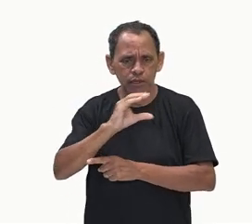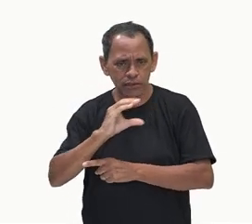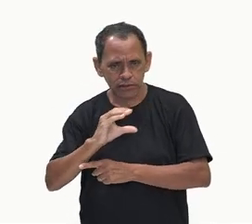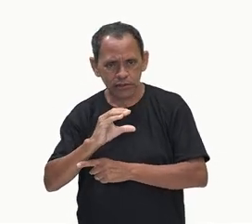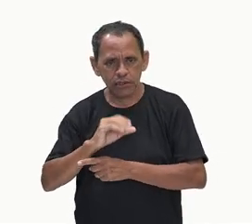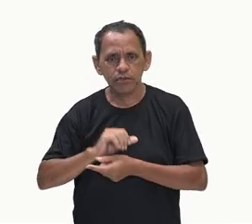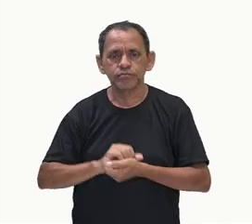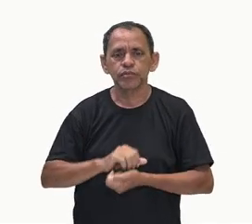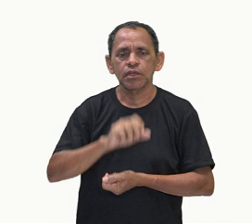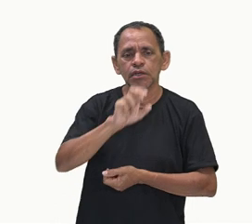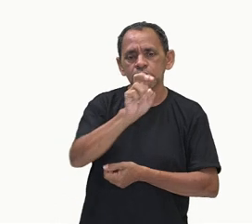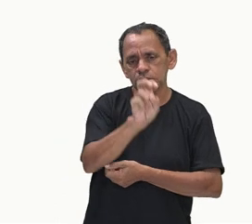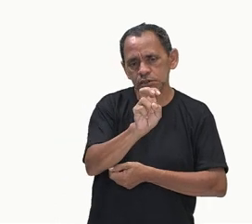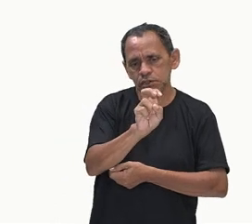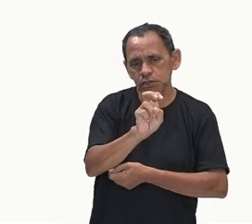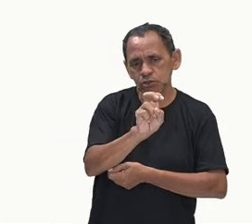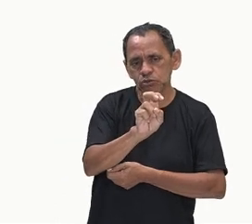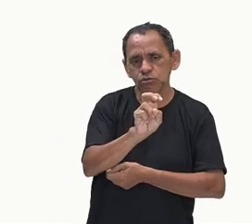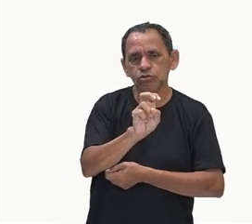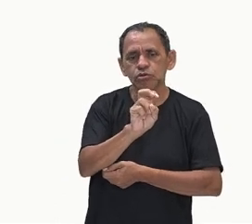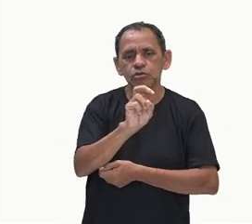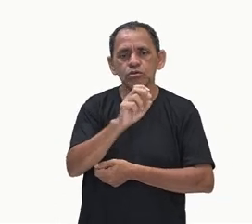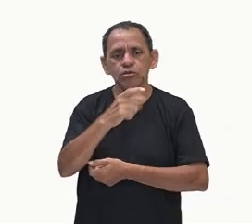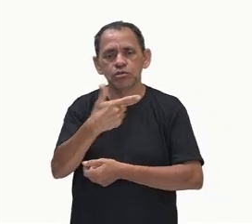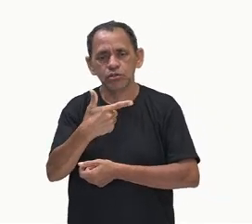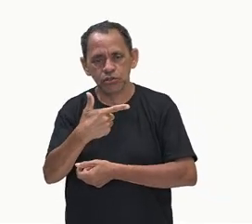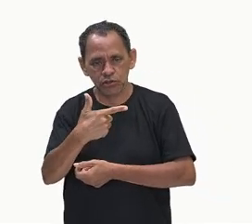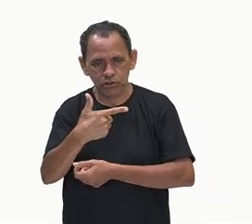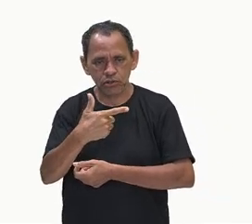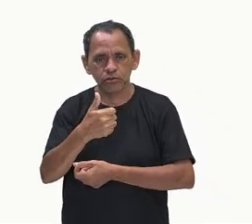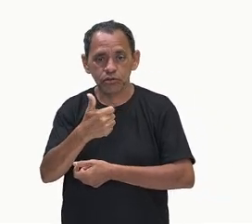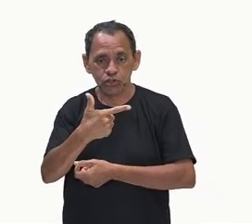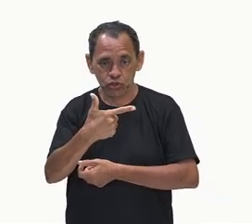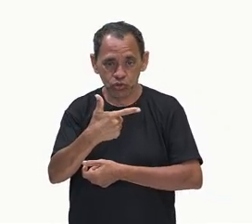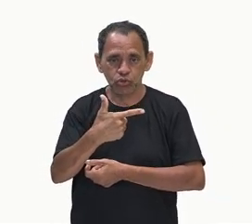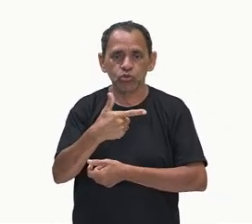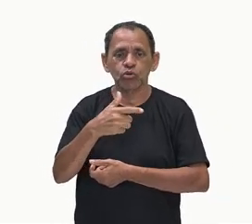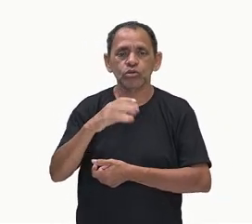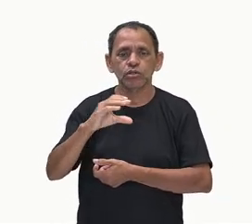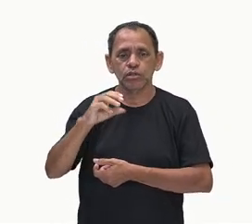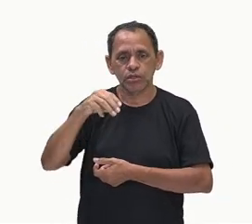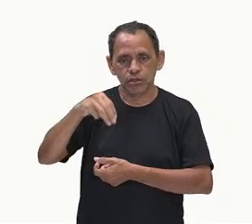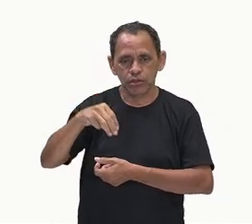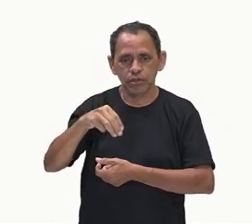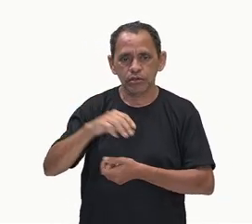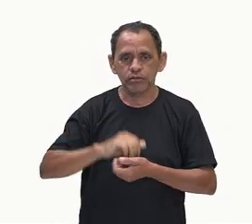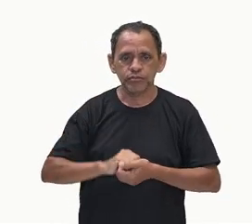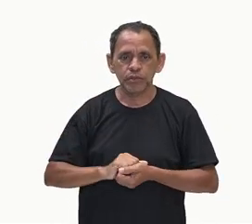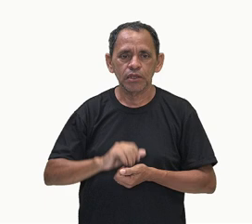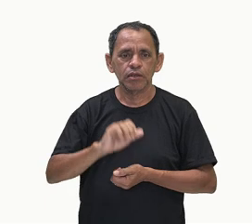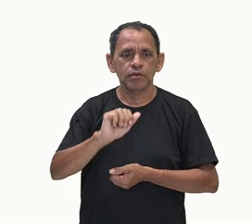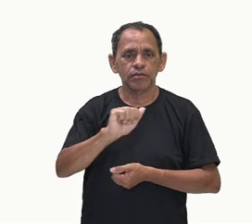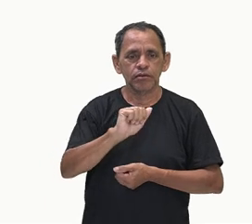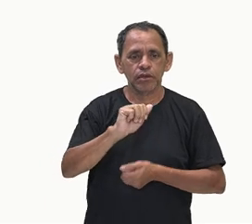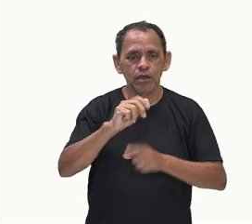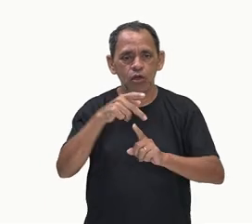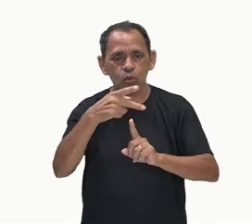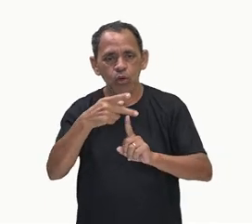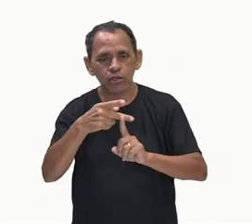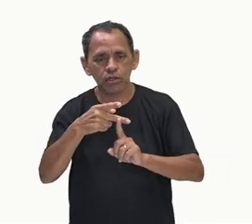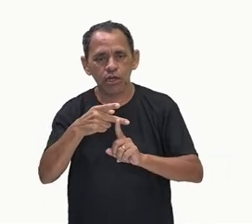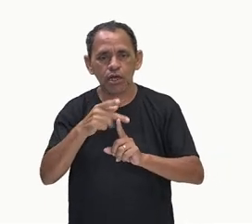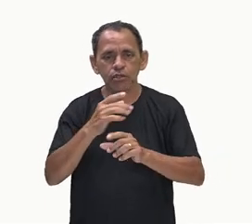cm então a gente só substitui e vai ficar ao quadrado = 5 +